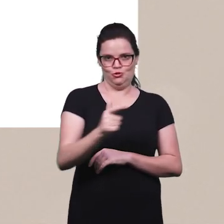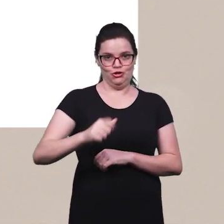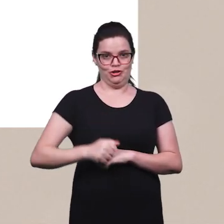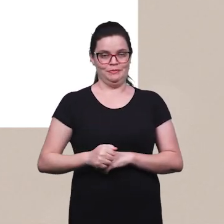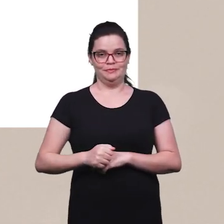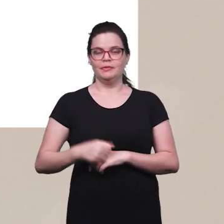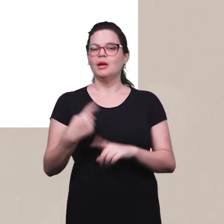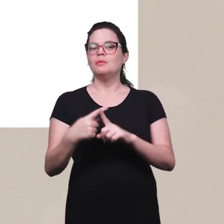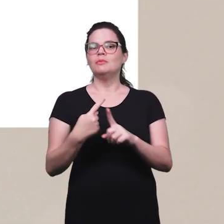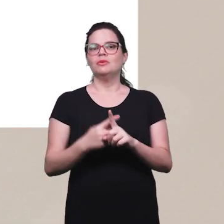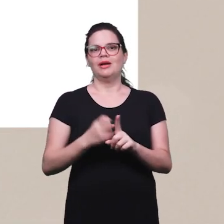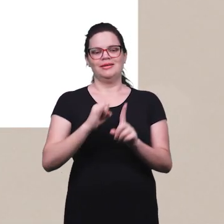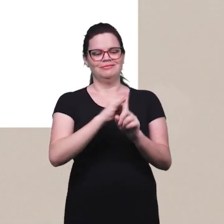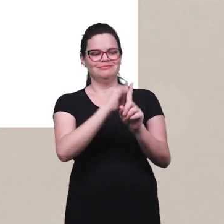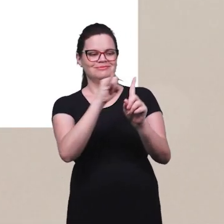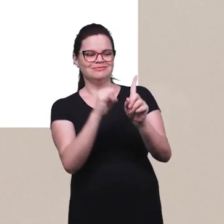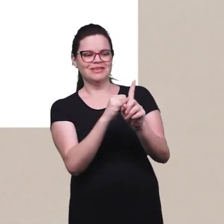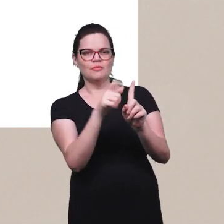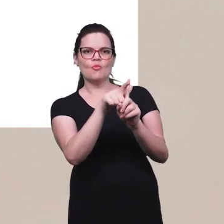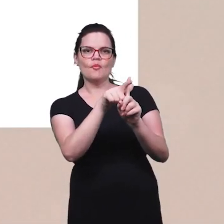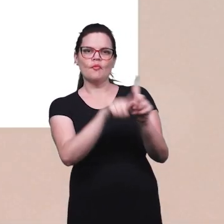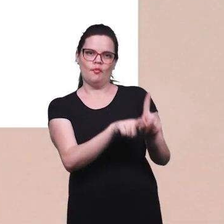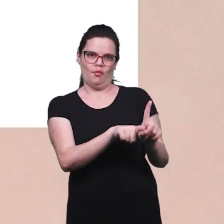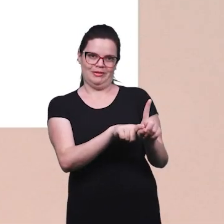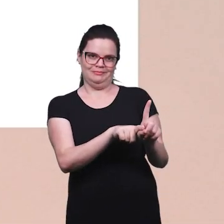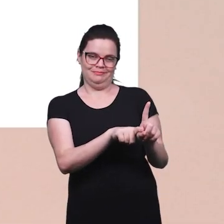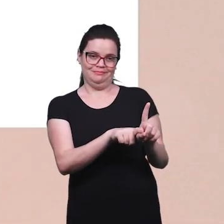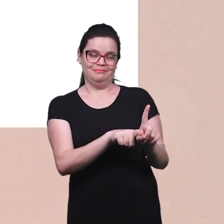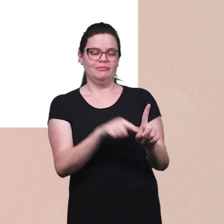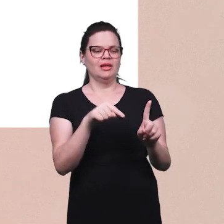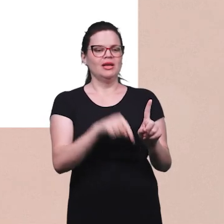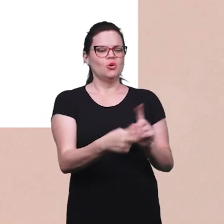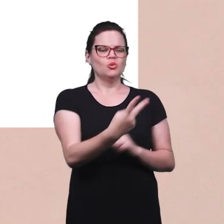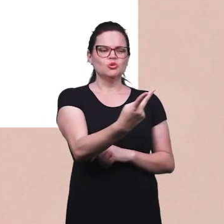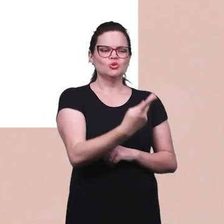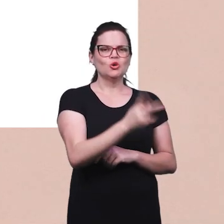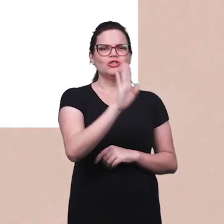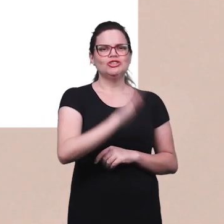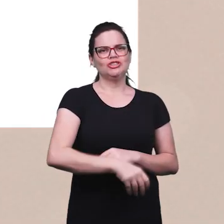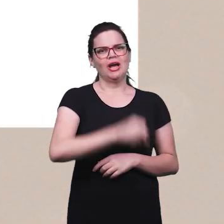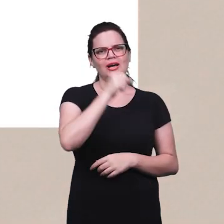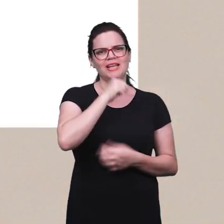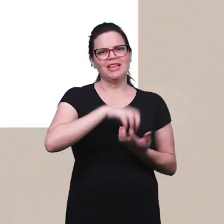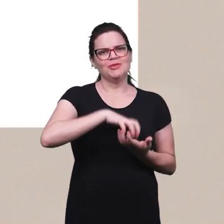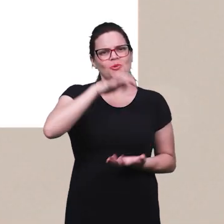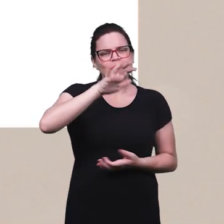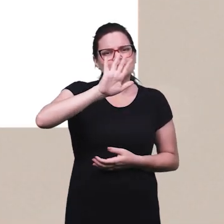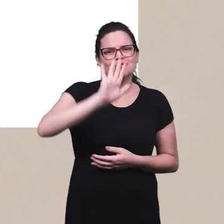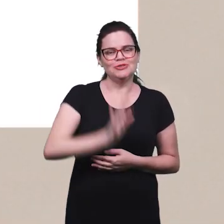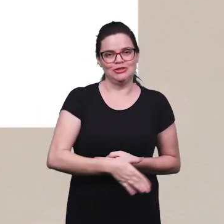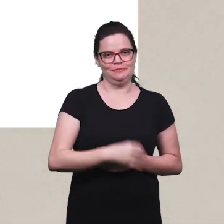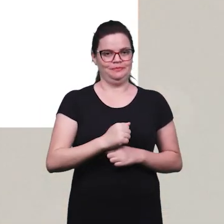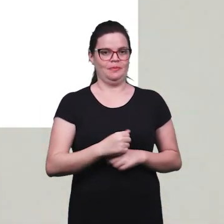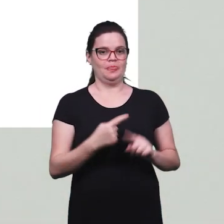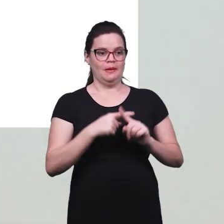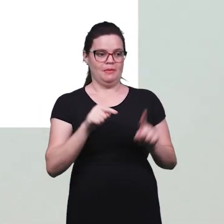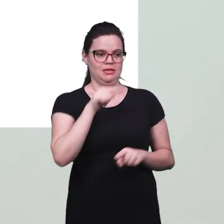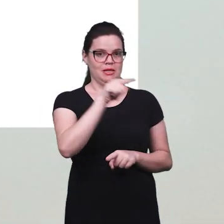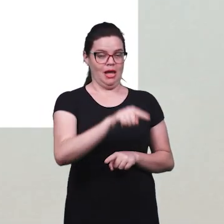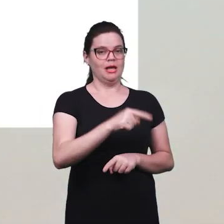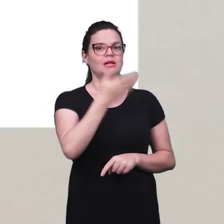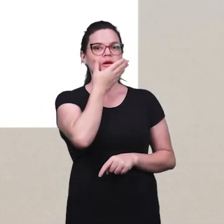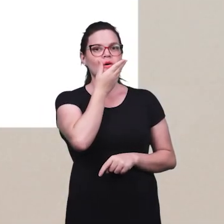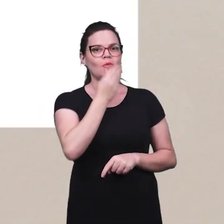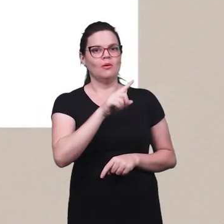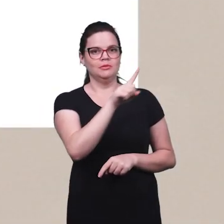Isabel era estéril, e ambos eram avançados em idade. E aconteceu que, exercendo ele o